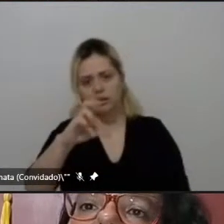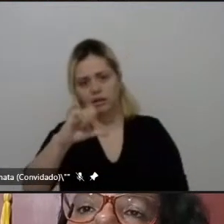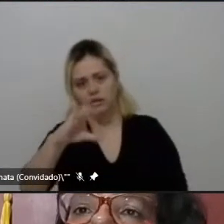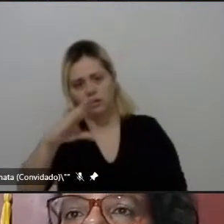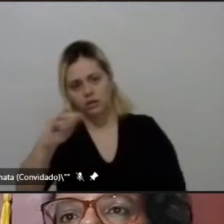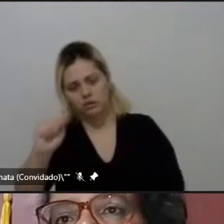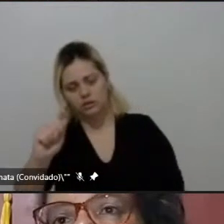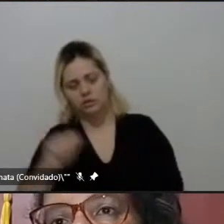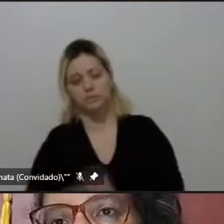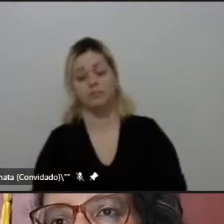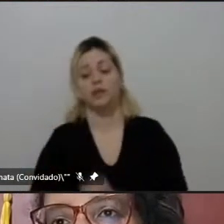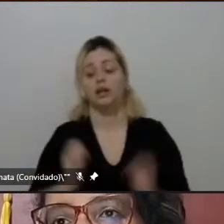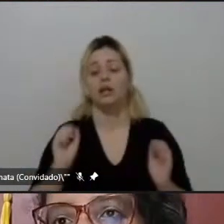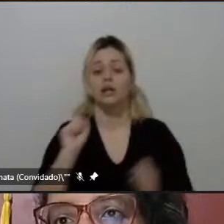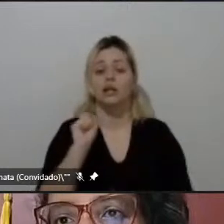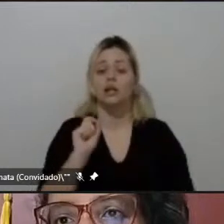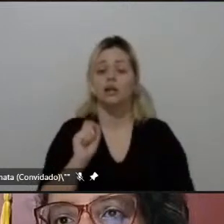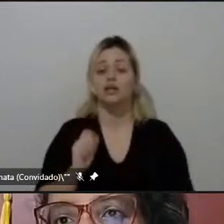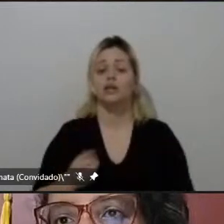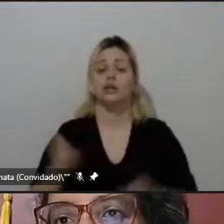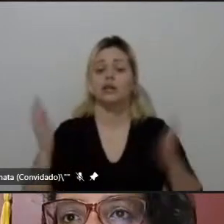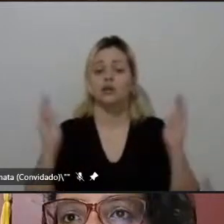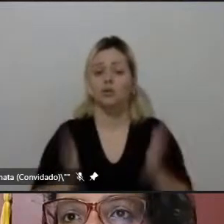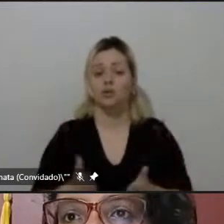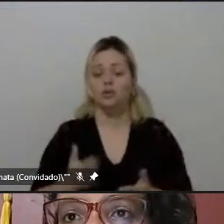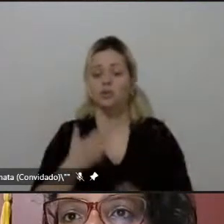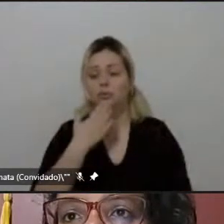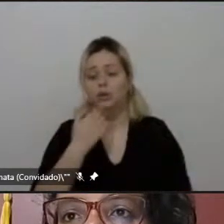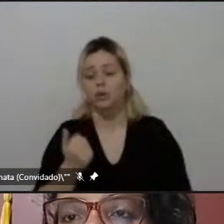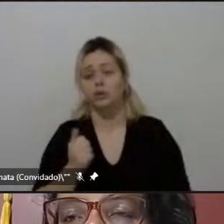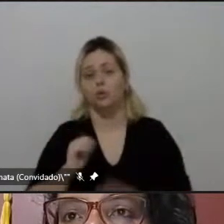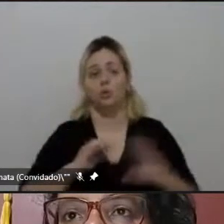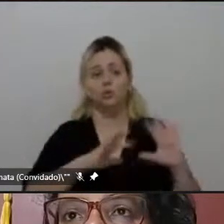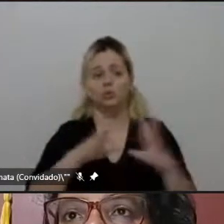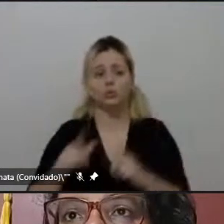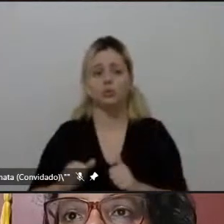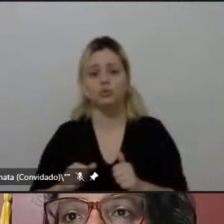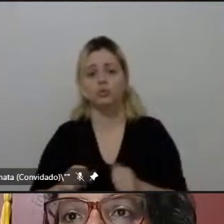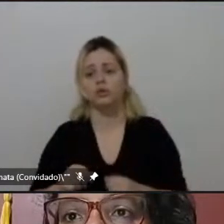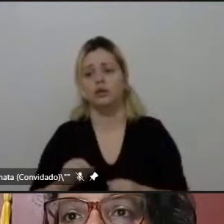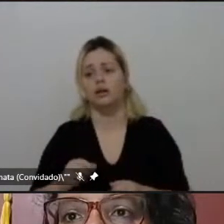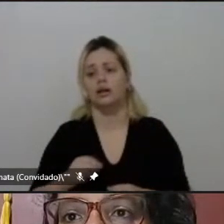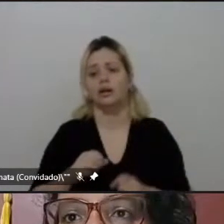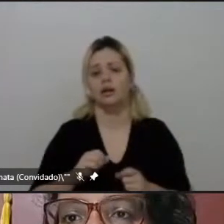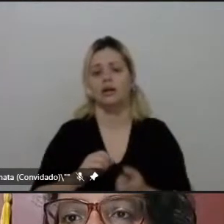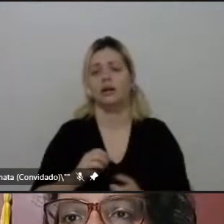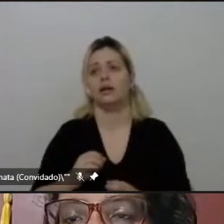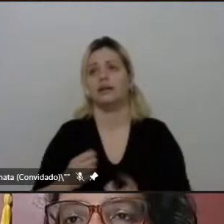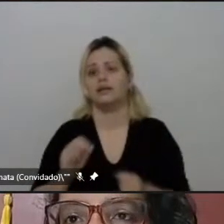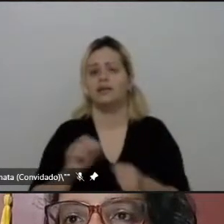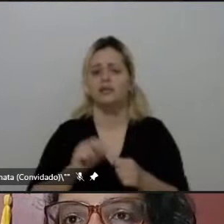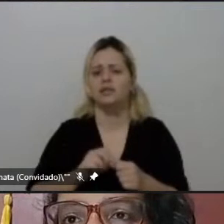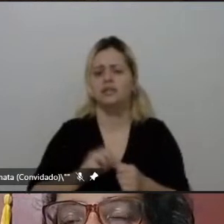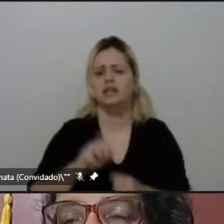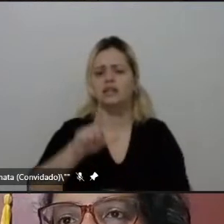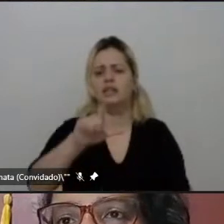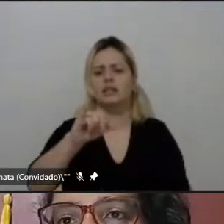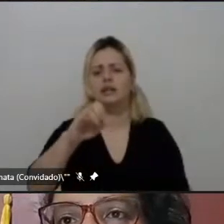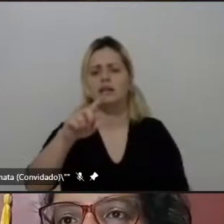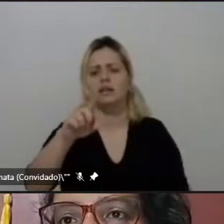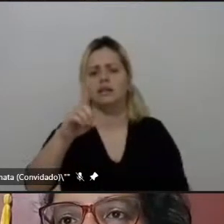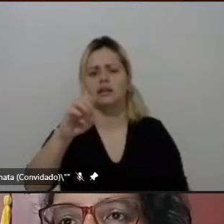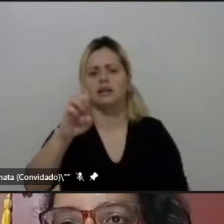que hoje quer liberar-se tudo, né, para mineradora, quer liberar para extração de tudo, né,